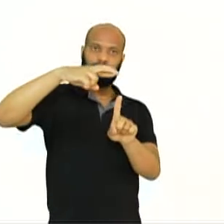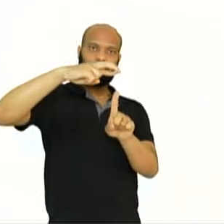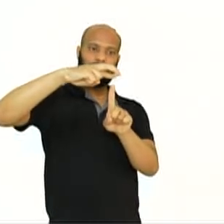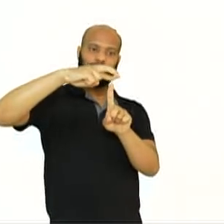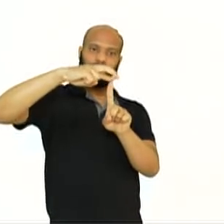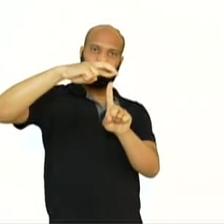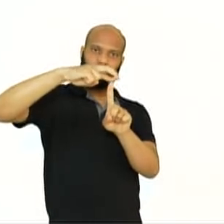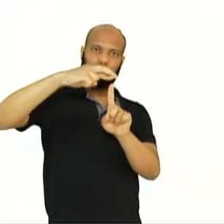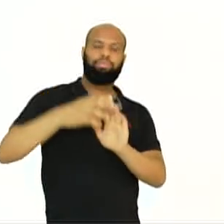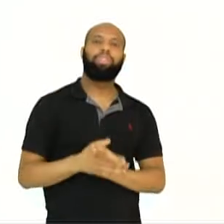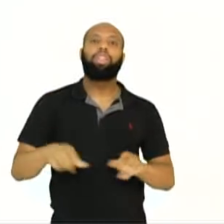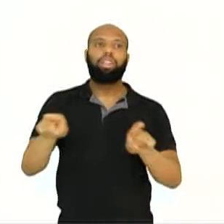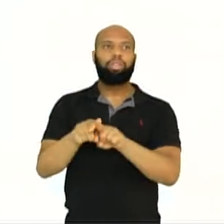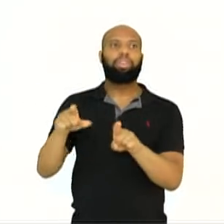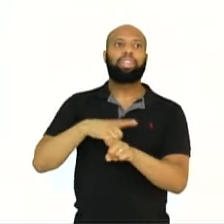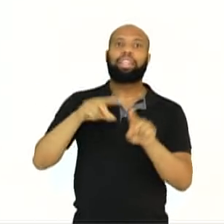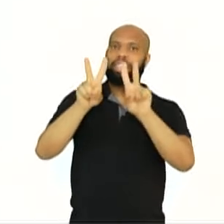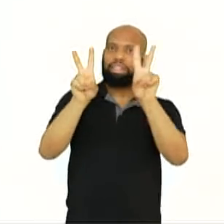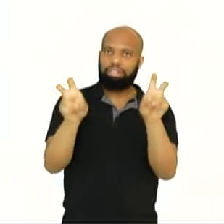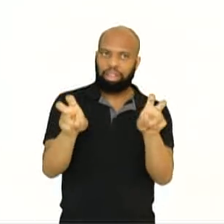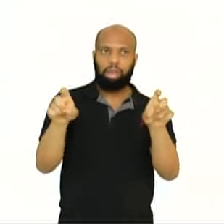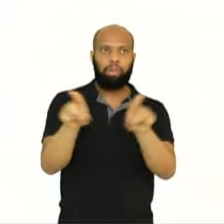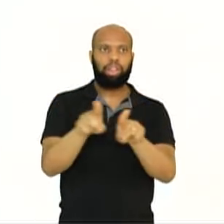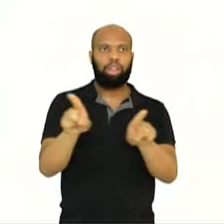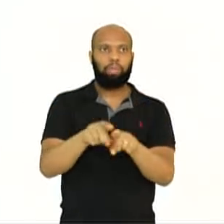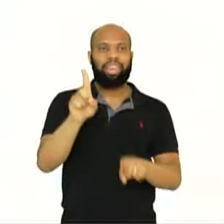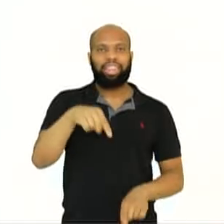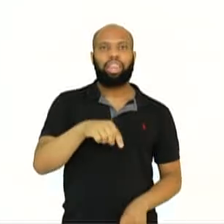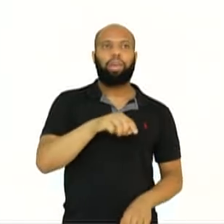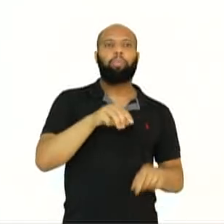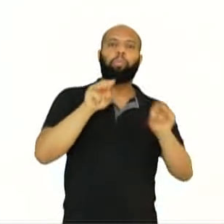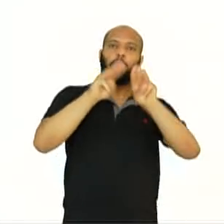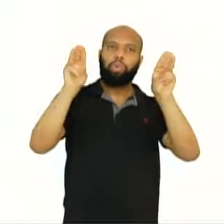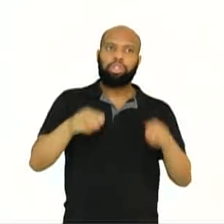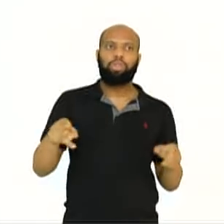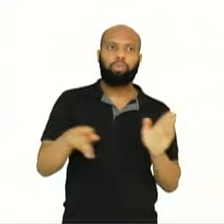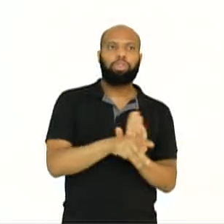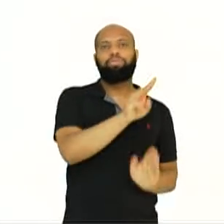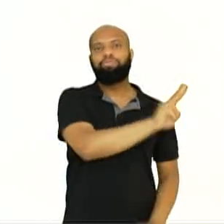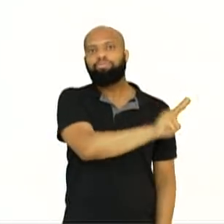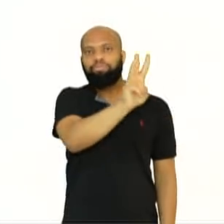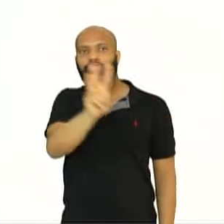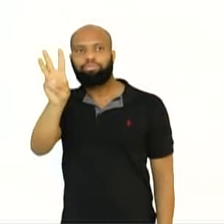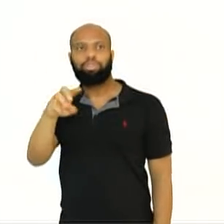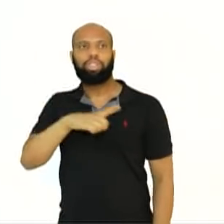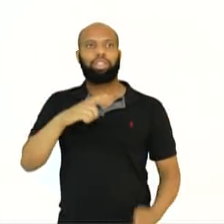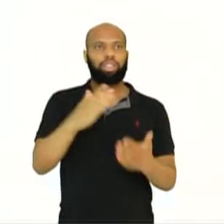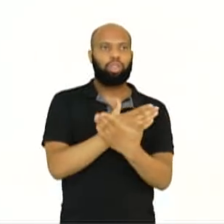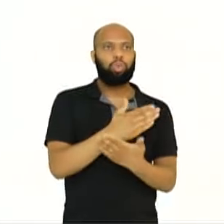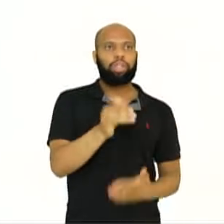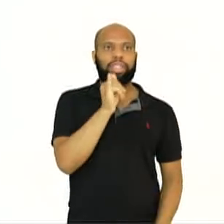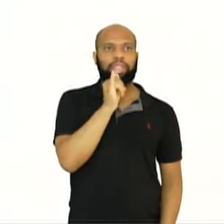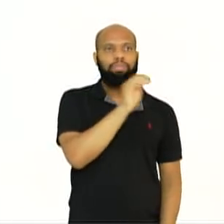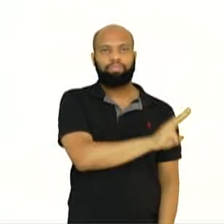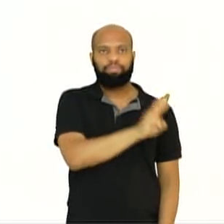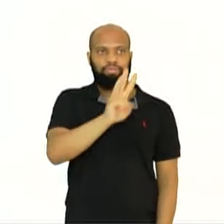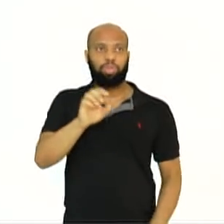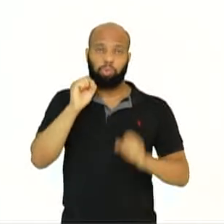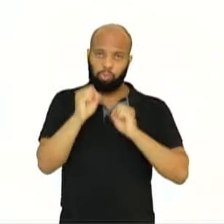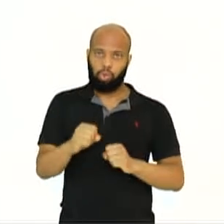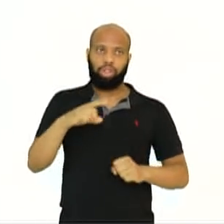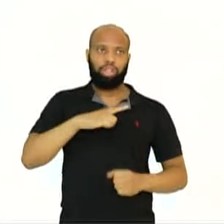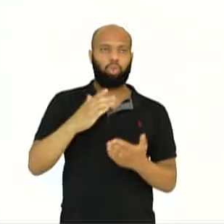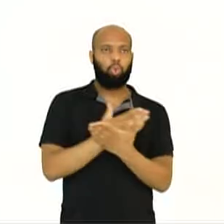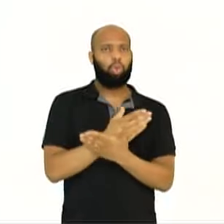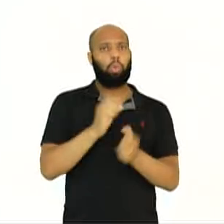do Olho, os temáticos, web museus e os cybermuseus. Nós demos exemplos que o web museus, por exemplo, o Museu do Olho pode ter